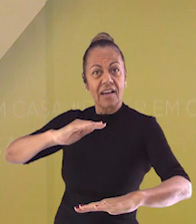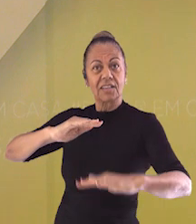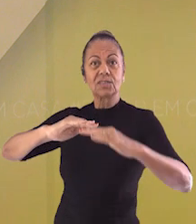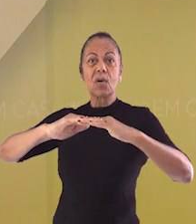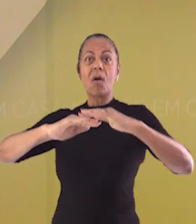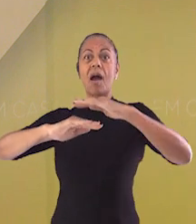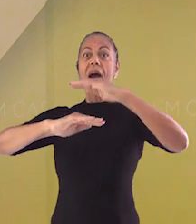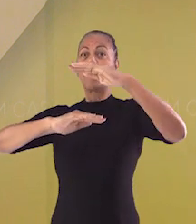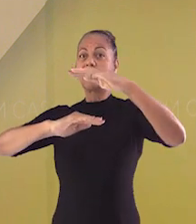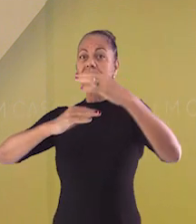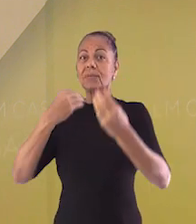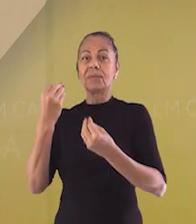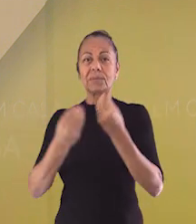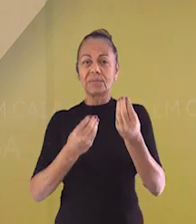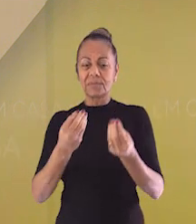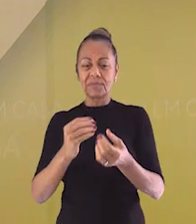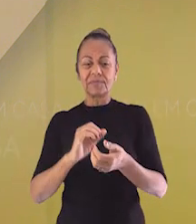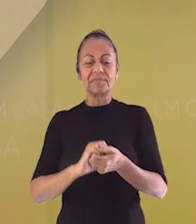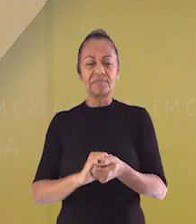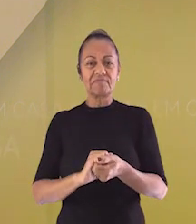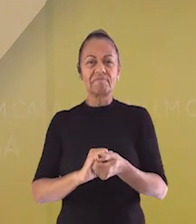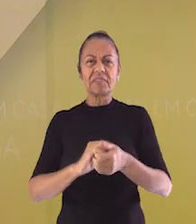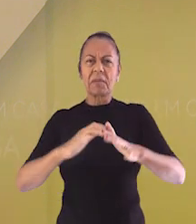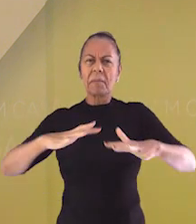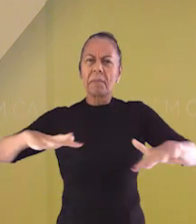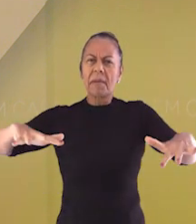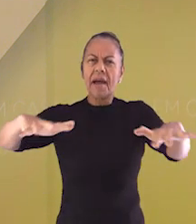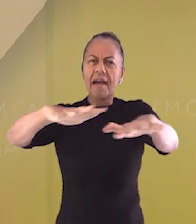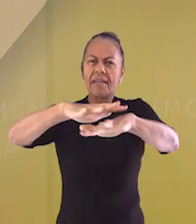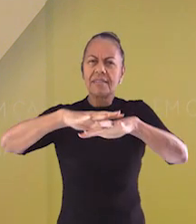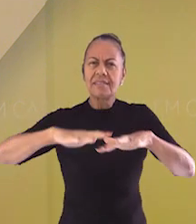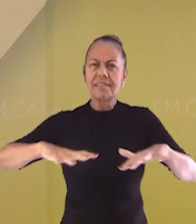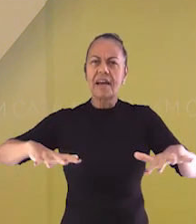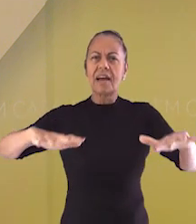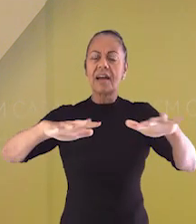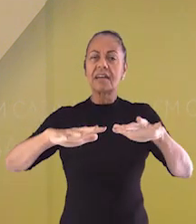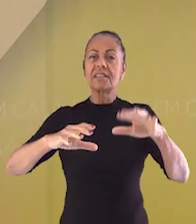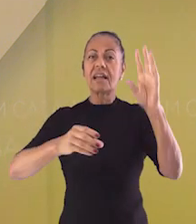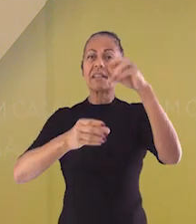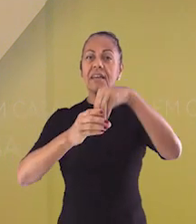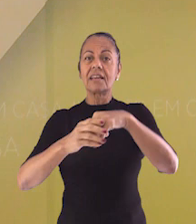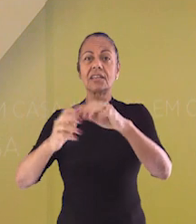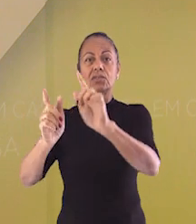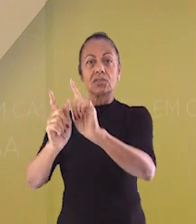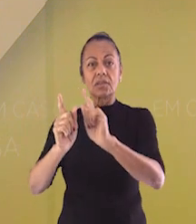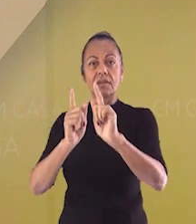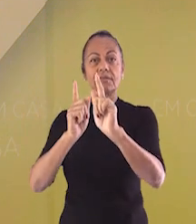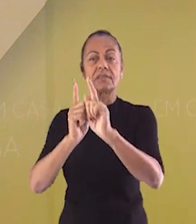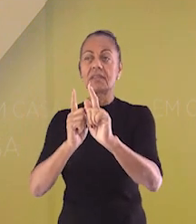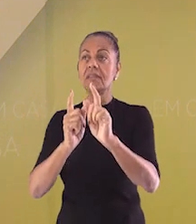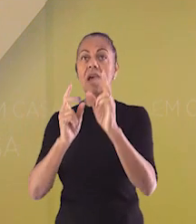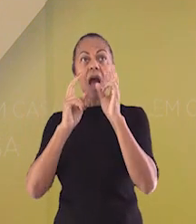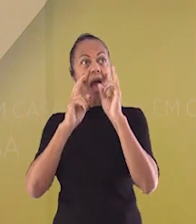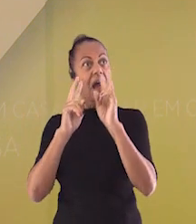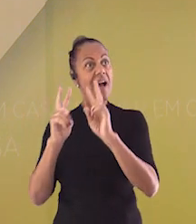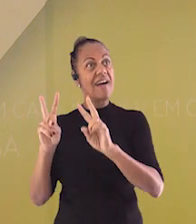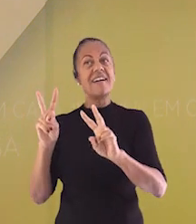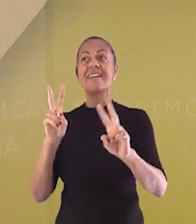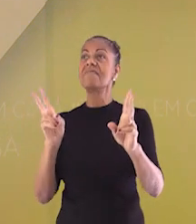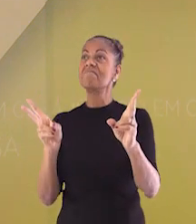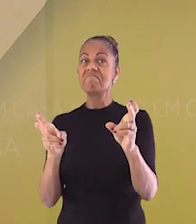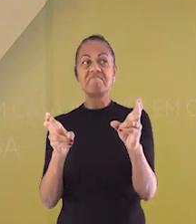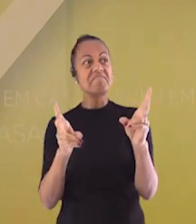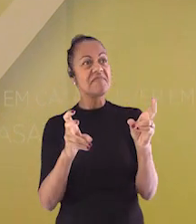conseguimos observar nas paisagens. Paisagens são porções do espaço geográfico que conseguimos ver ou